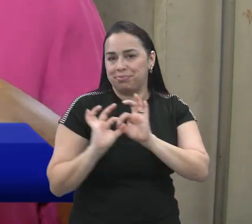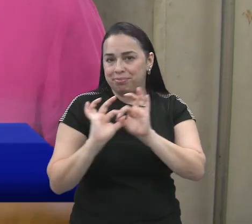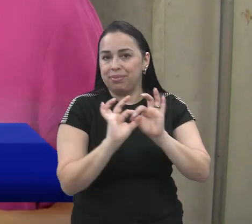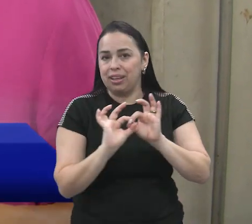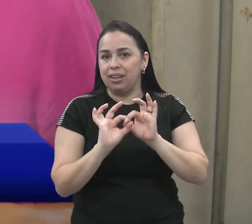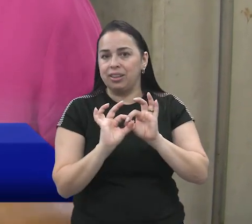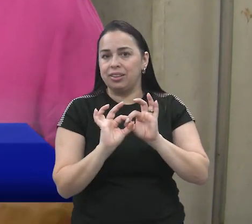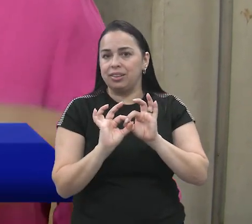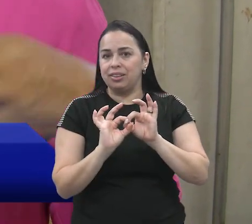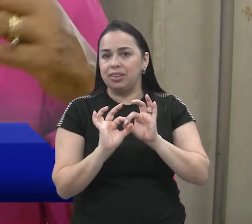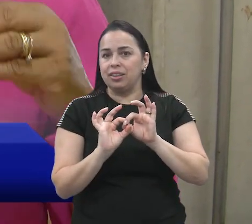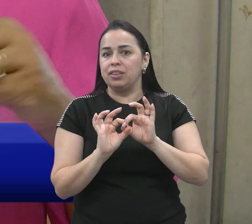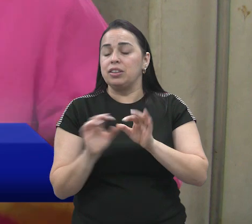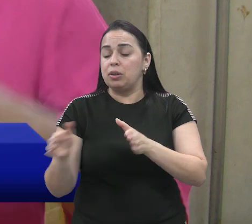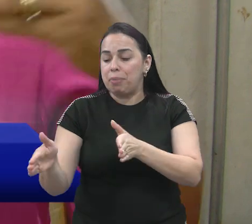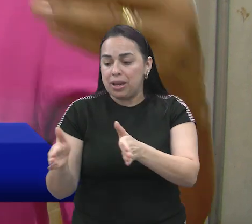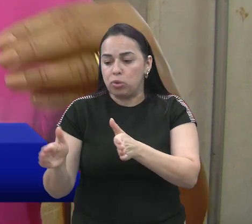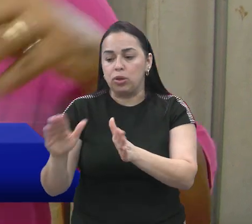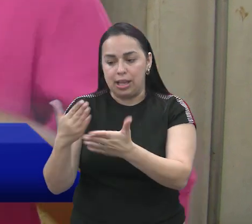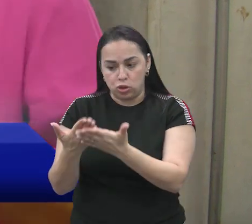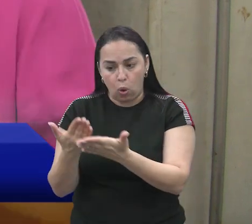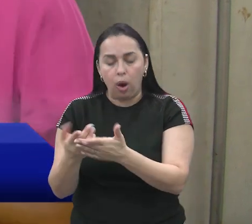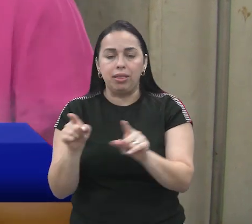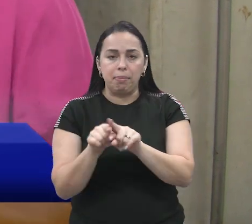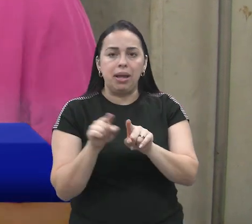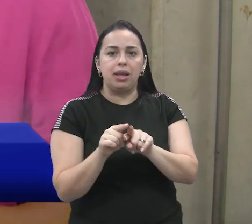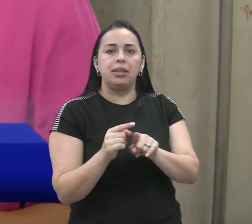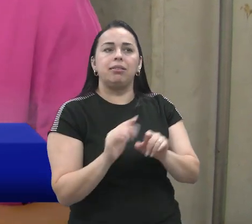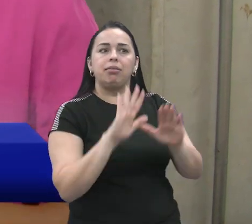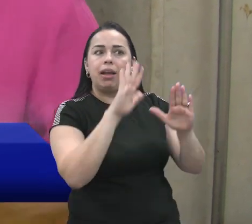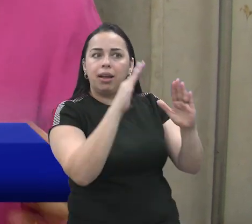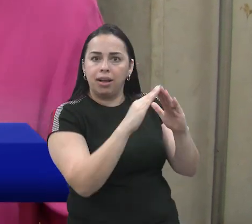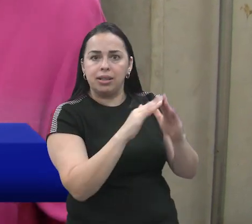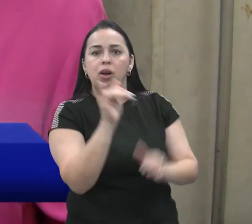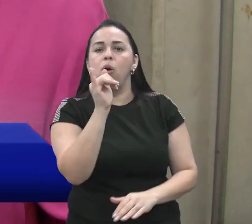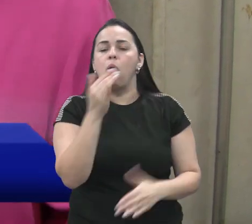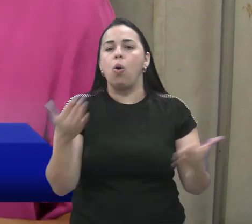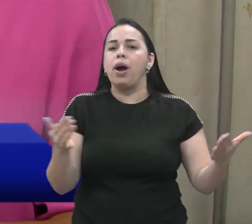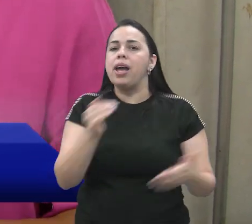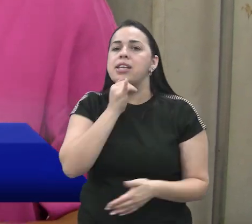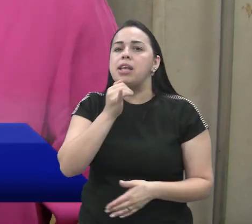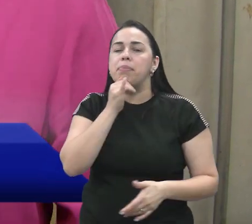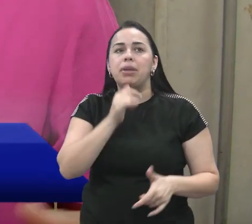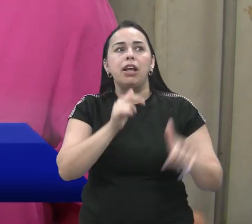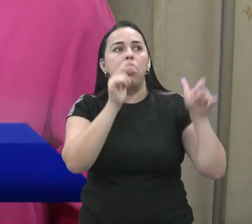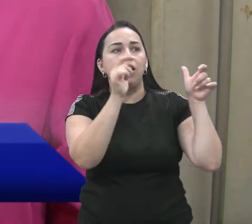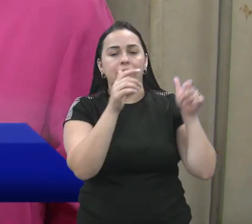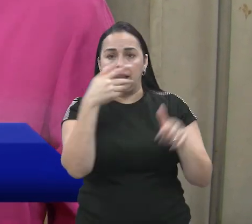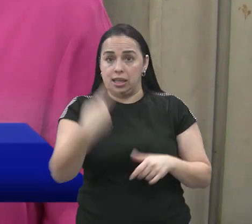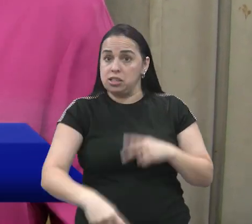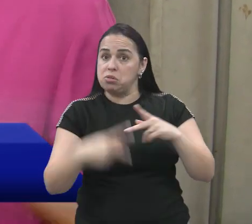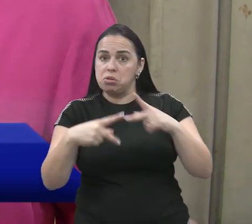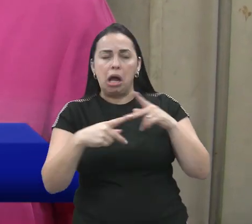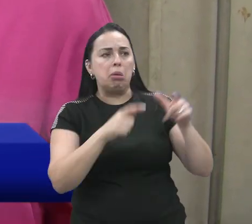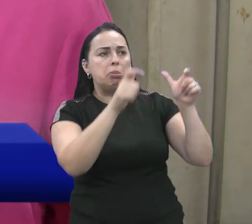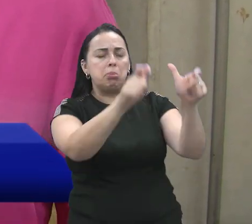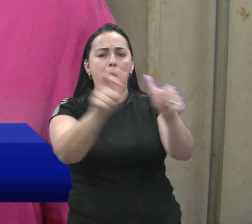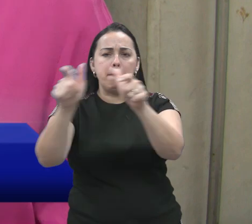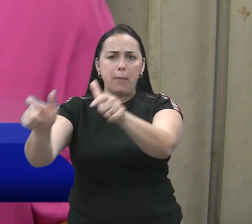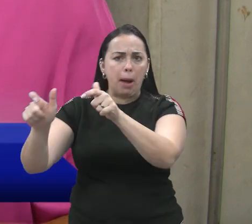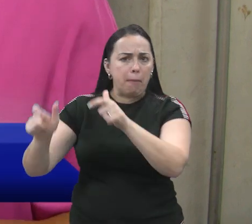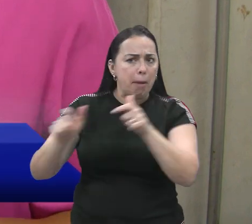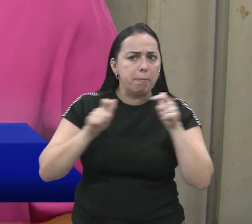também dessa família, não só enquanto a criança está na escola, mas fora também. Por exemplo, nós temos a cidade hoje com vários